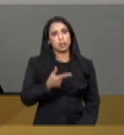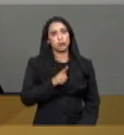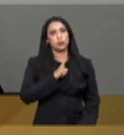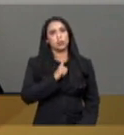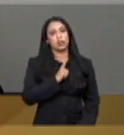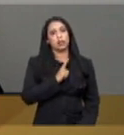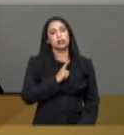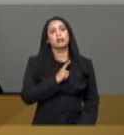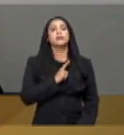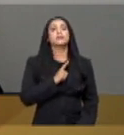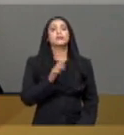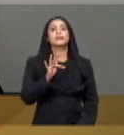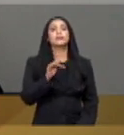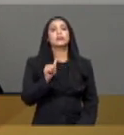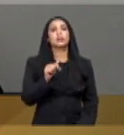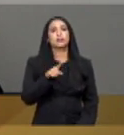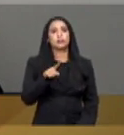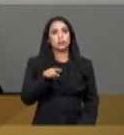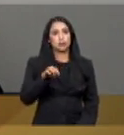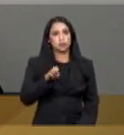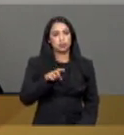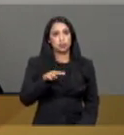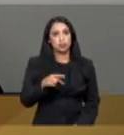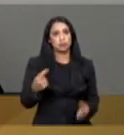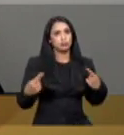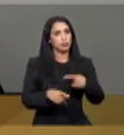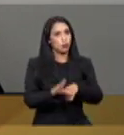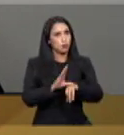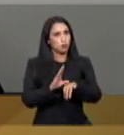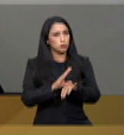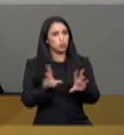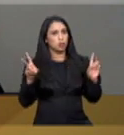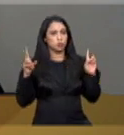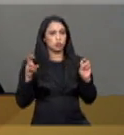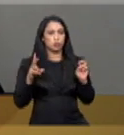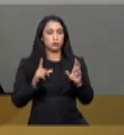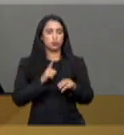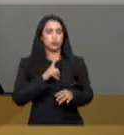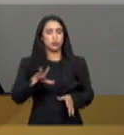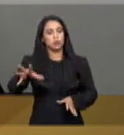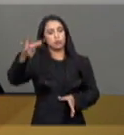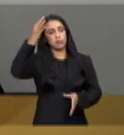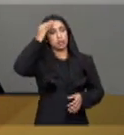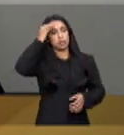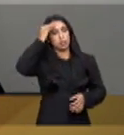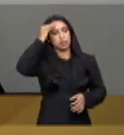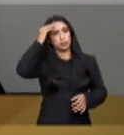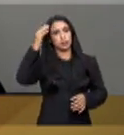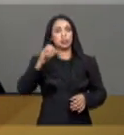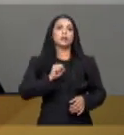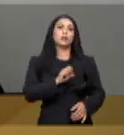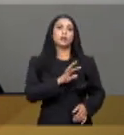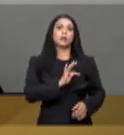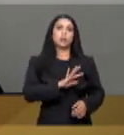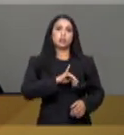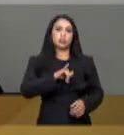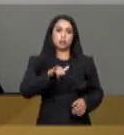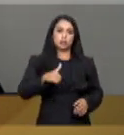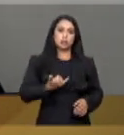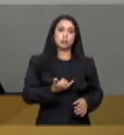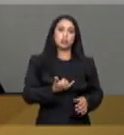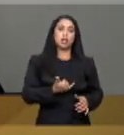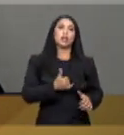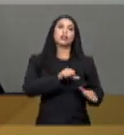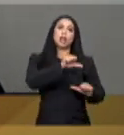ao afastar o reconhecimento de constitucionalidade da matéria, foi relegada a interpretação ao Superior Tribunal de Justiça, até que houve